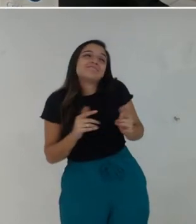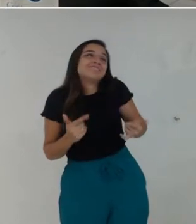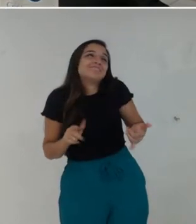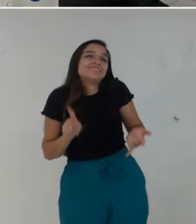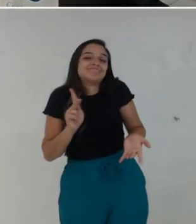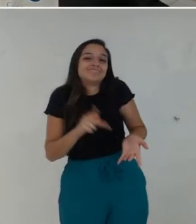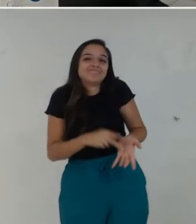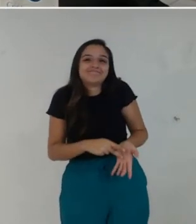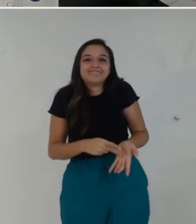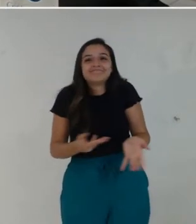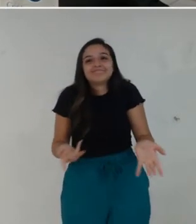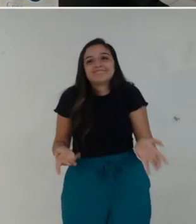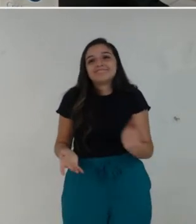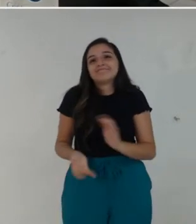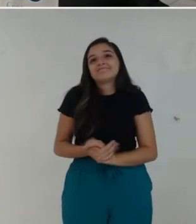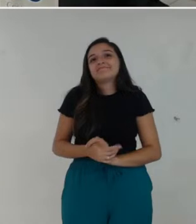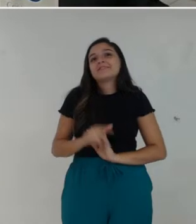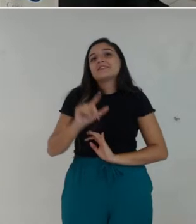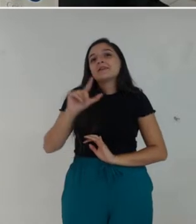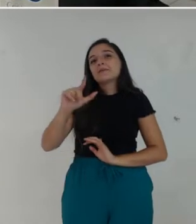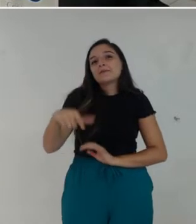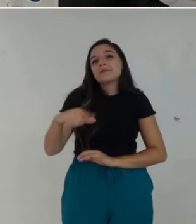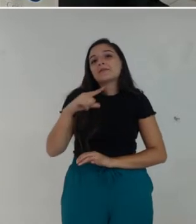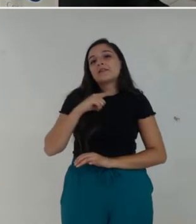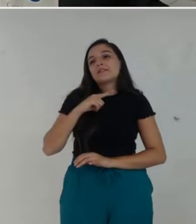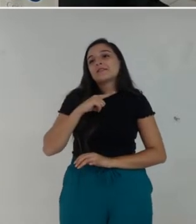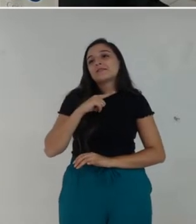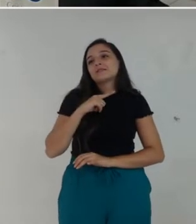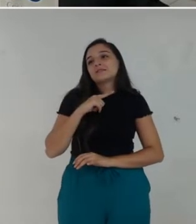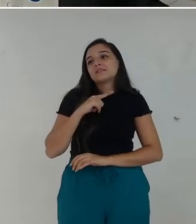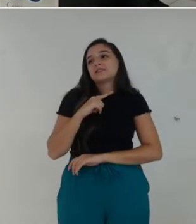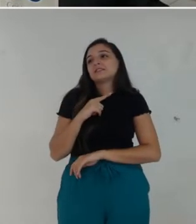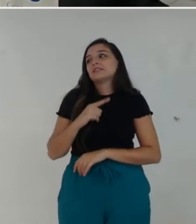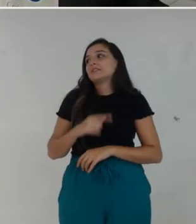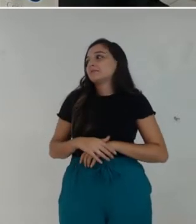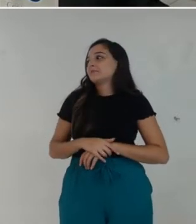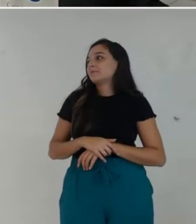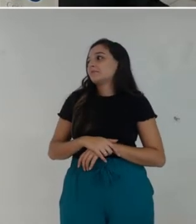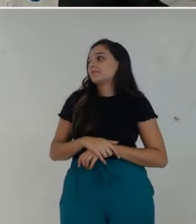Depois nós tivemos tradução também, que aí não sei se teve verba ou não.